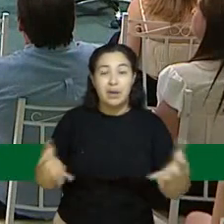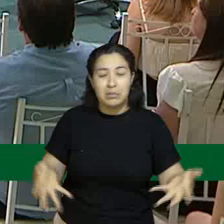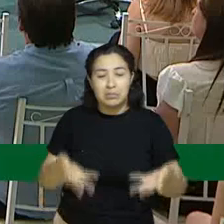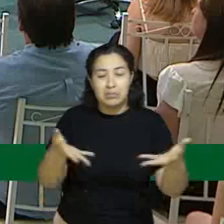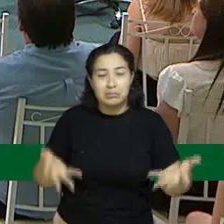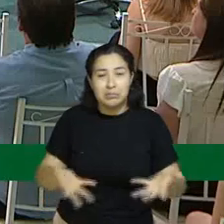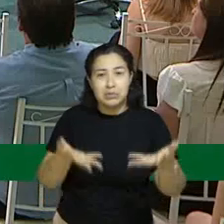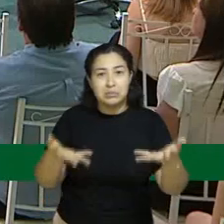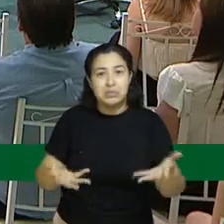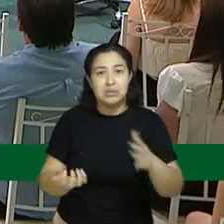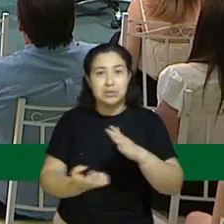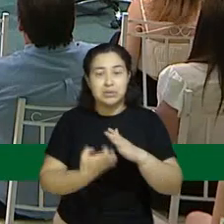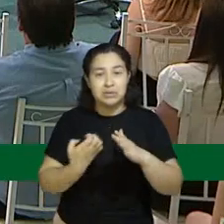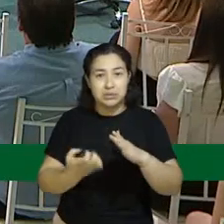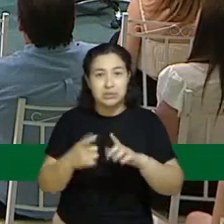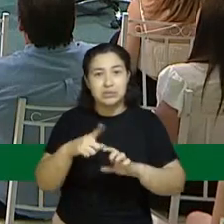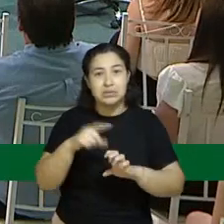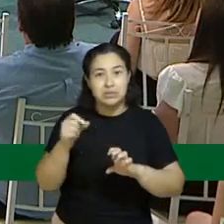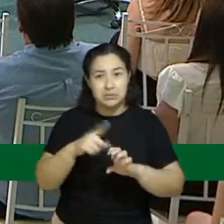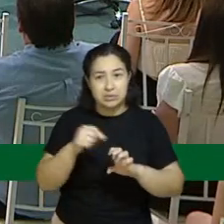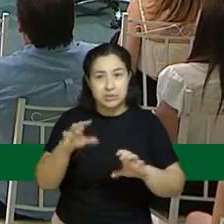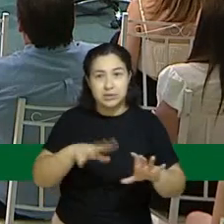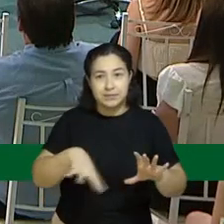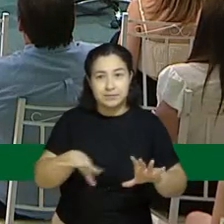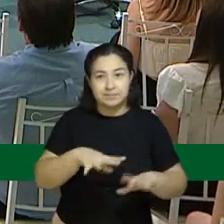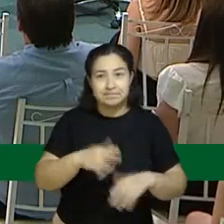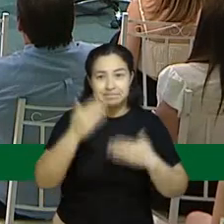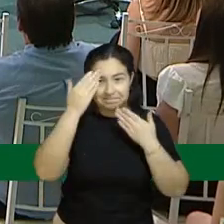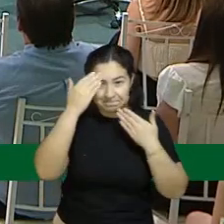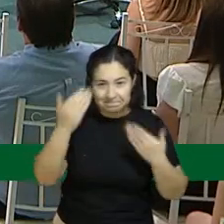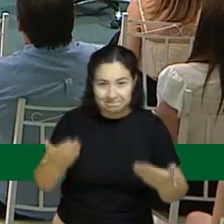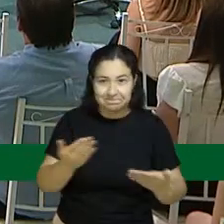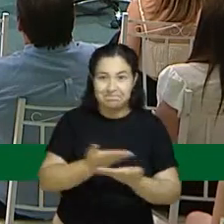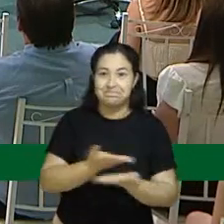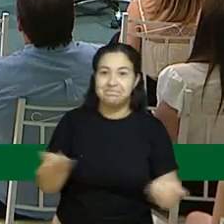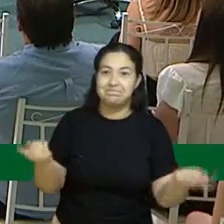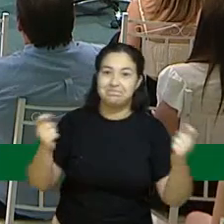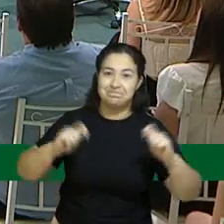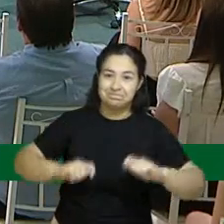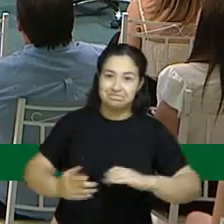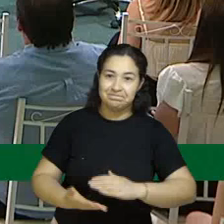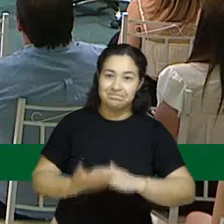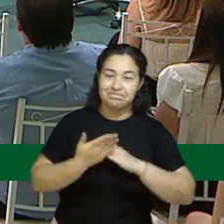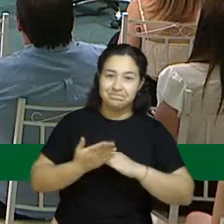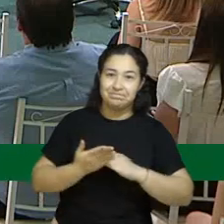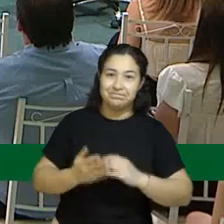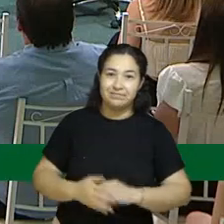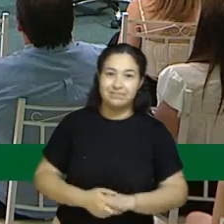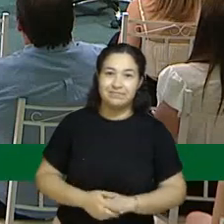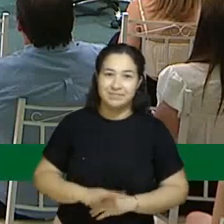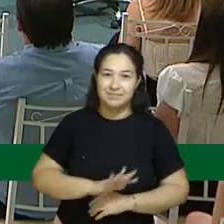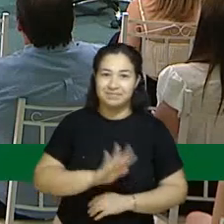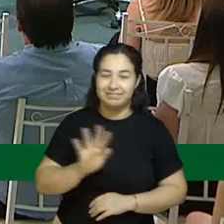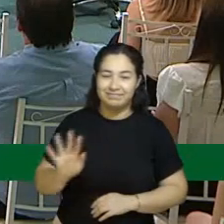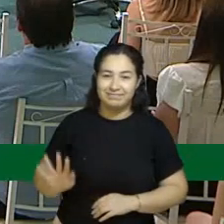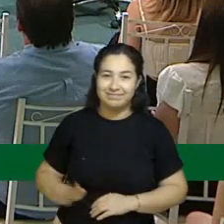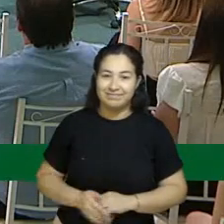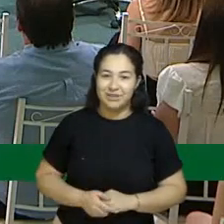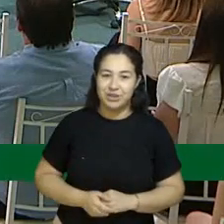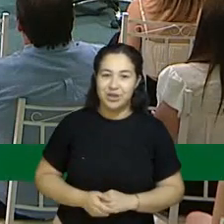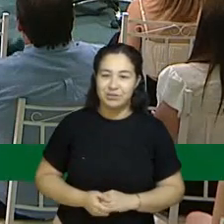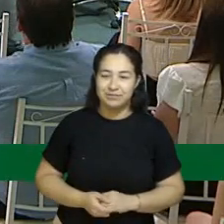da região. Mas agradeço muito por ter oportunizado e até uma próxima. Tchau.